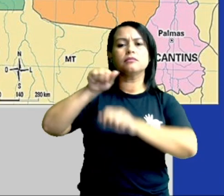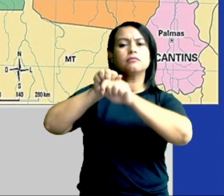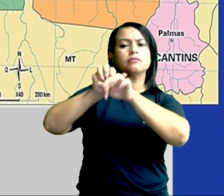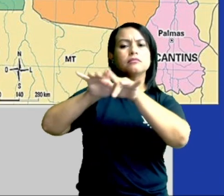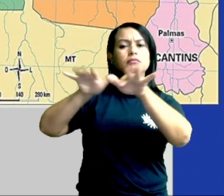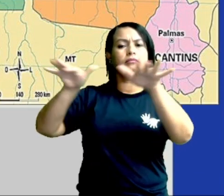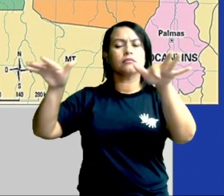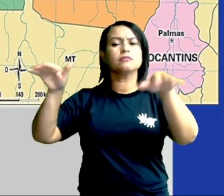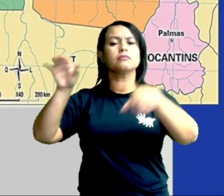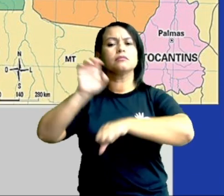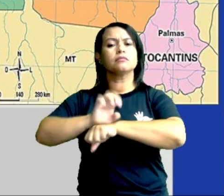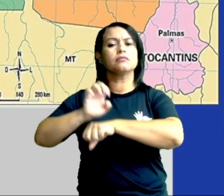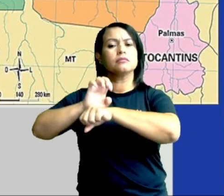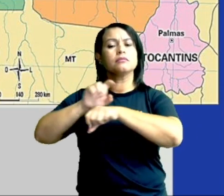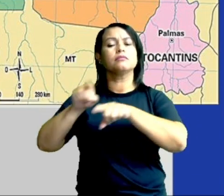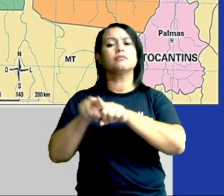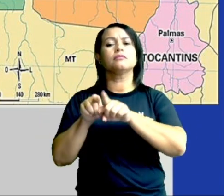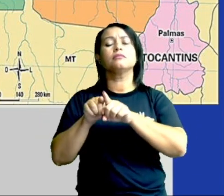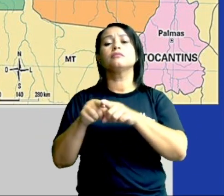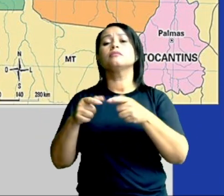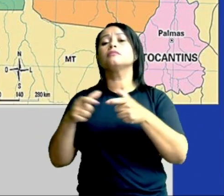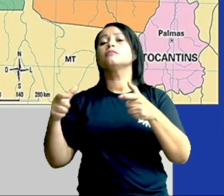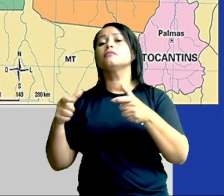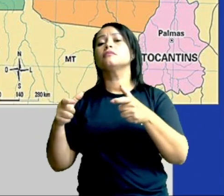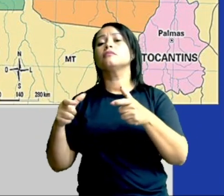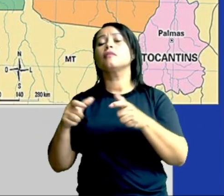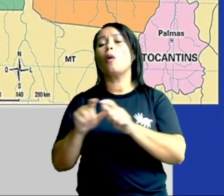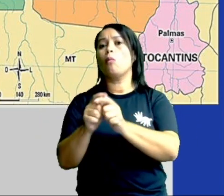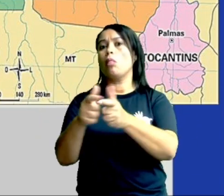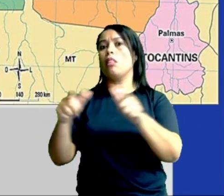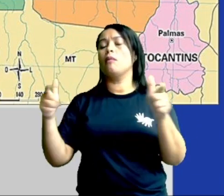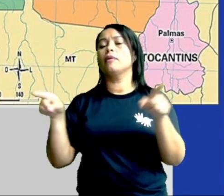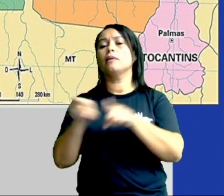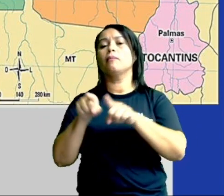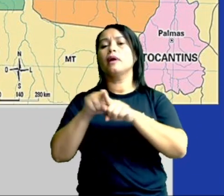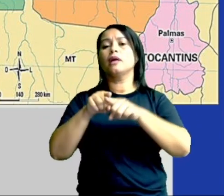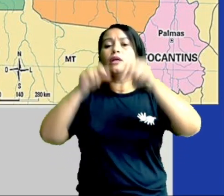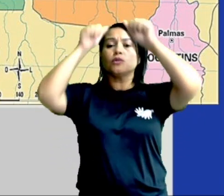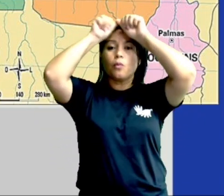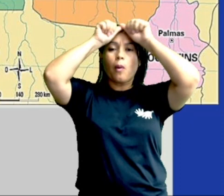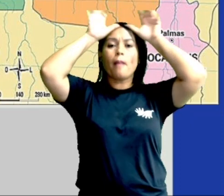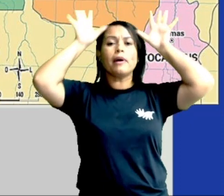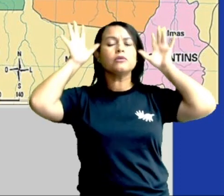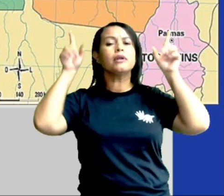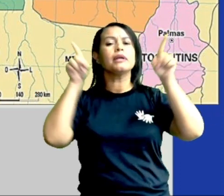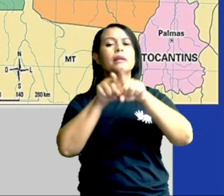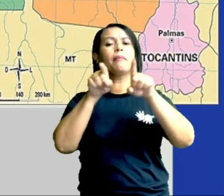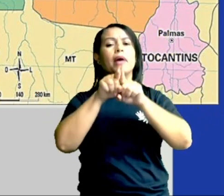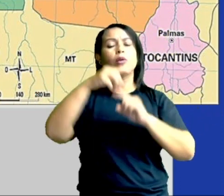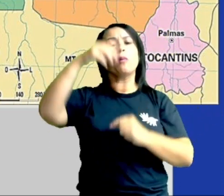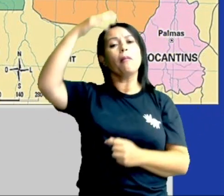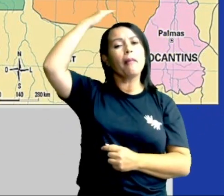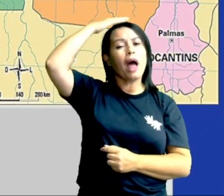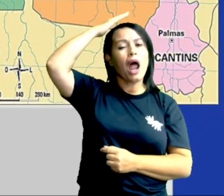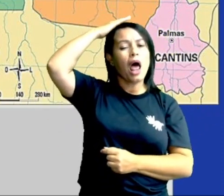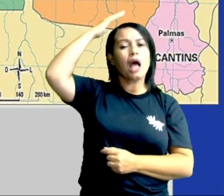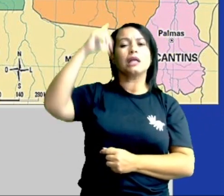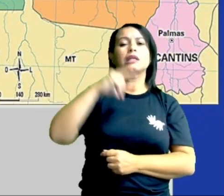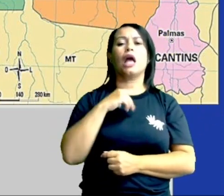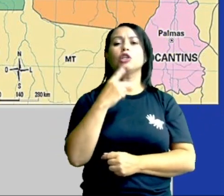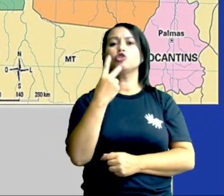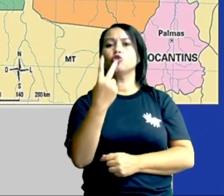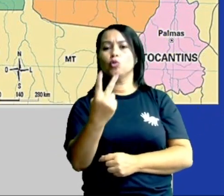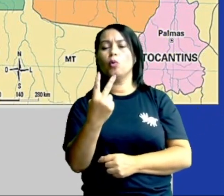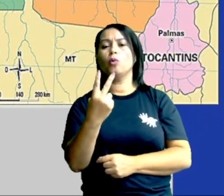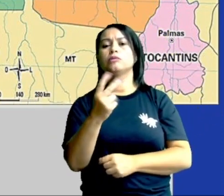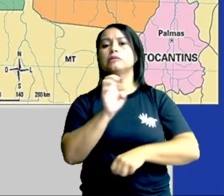dos Estados do destaque aqui para o tamanho do Estado do Amazonas e Estado do Pará que são os dois estados mais extenso do território brasileiro